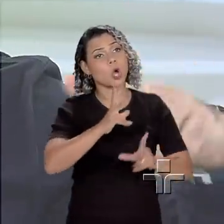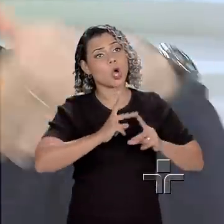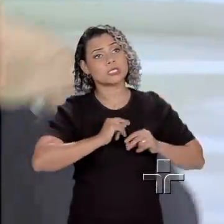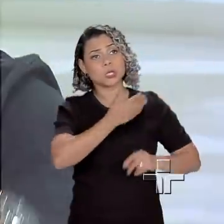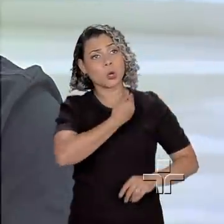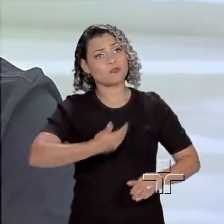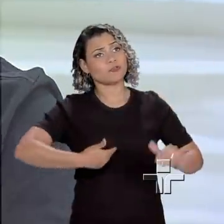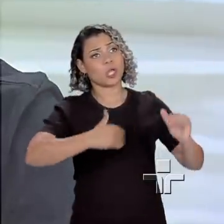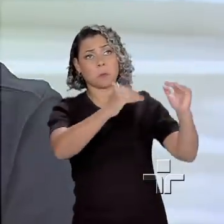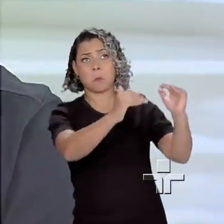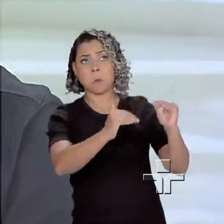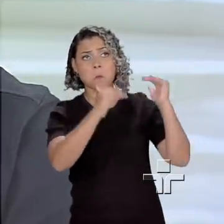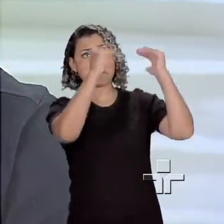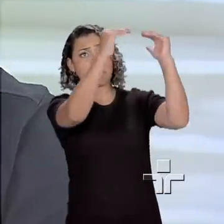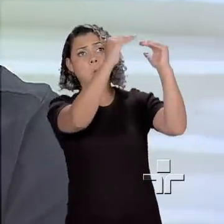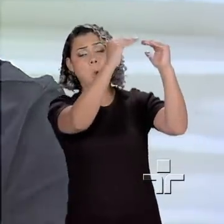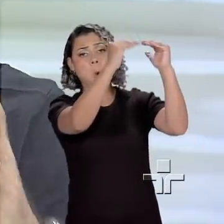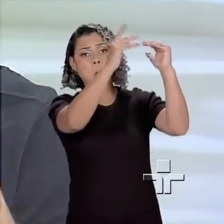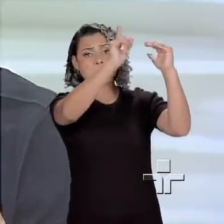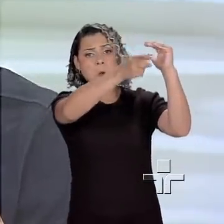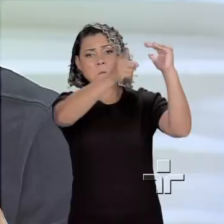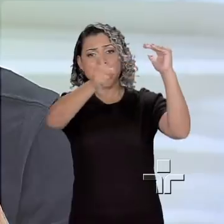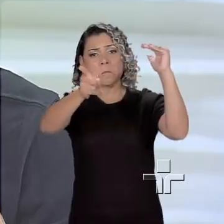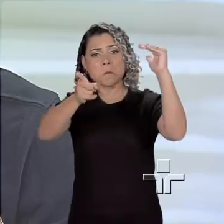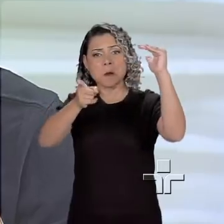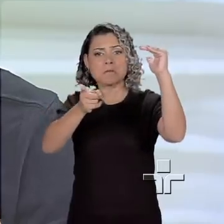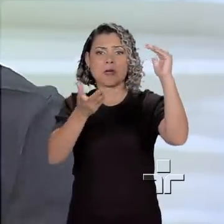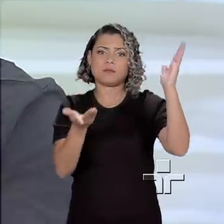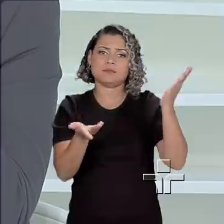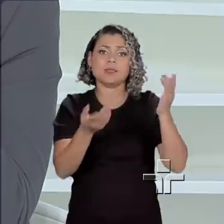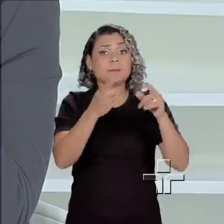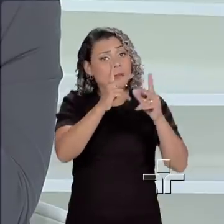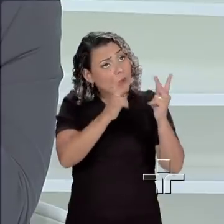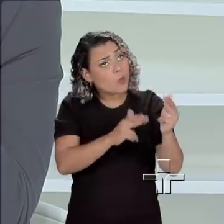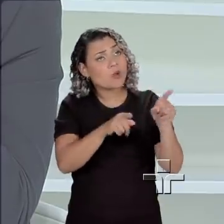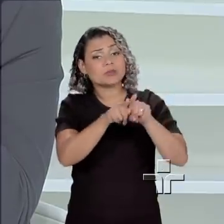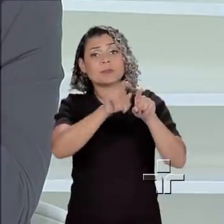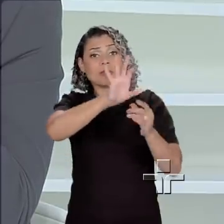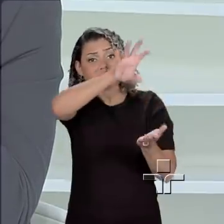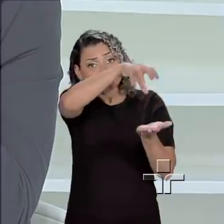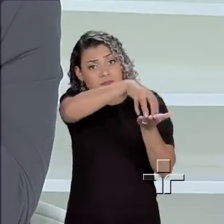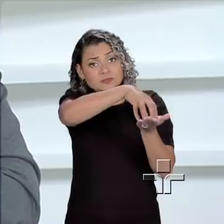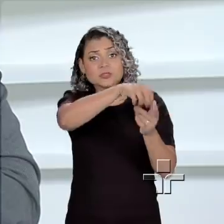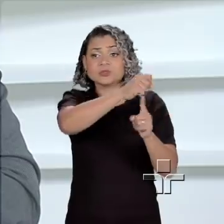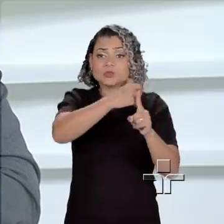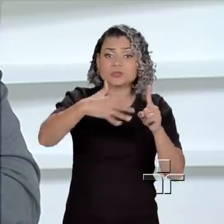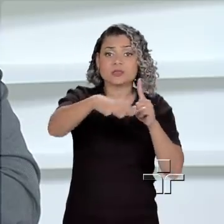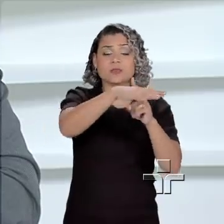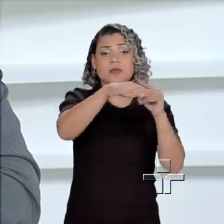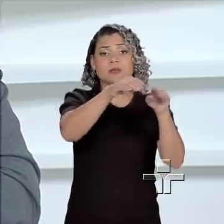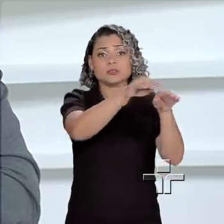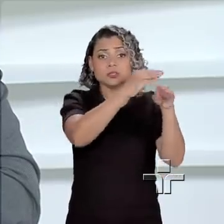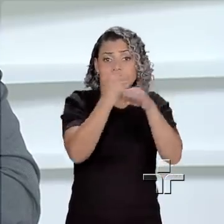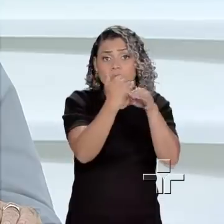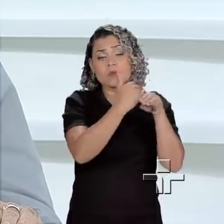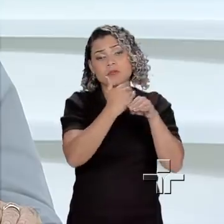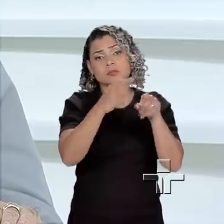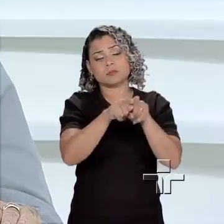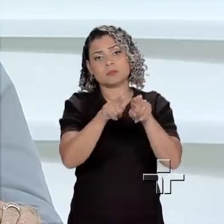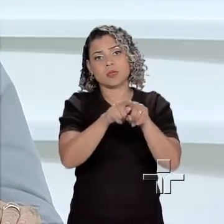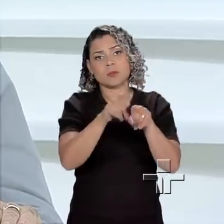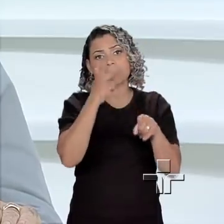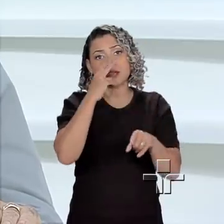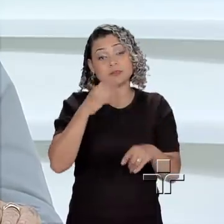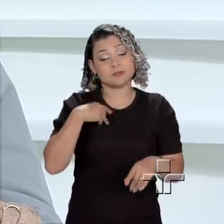acima e em cima ao mesmo tempo de todo mundo, ele é só mais um agente da sociedade, é uma federação de agentes da sociedade ao qual, em tese, pelo menos, a